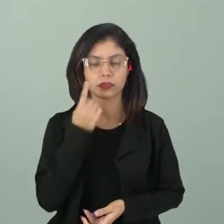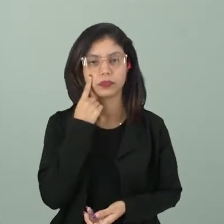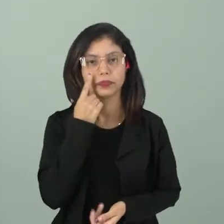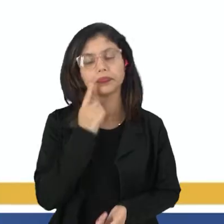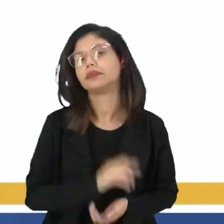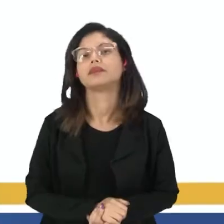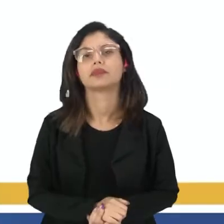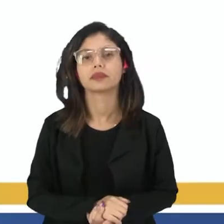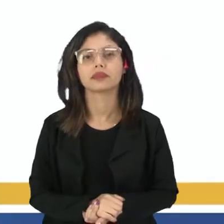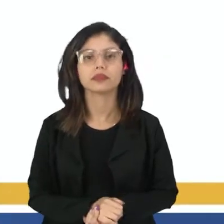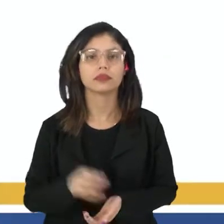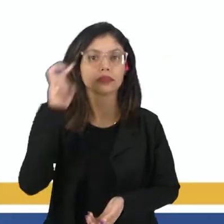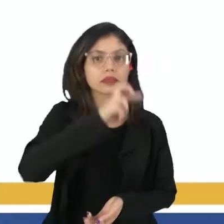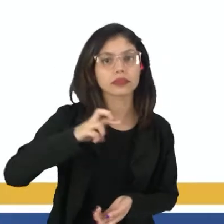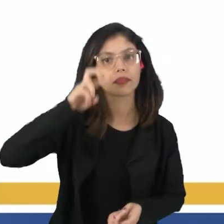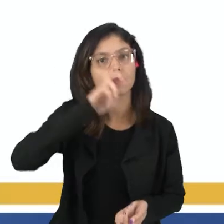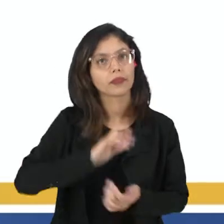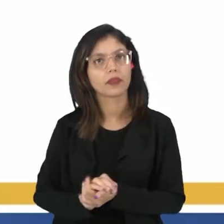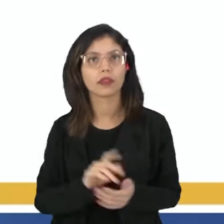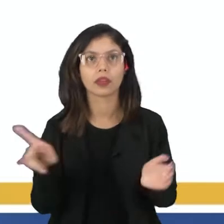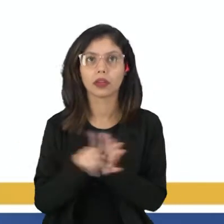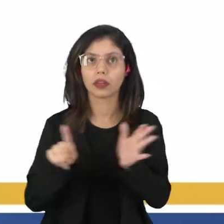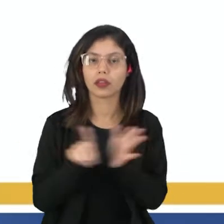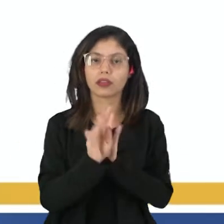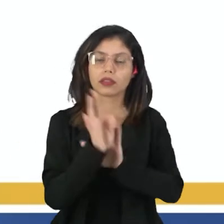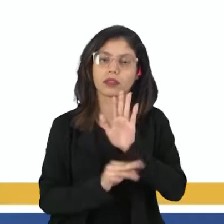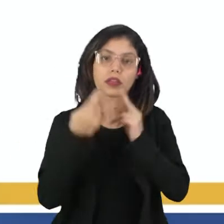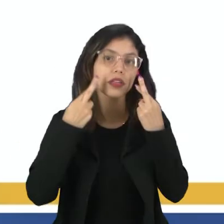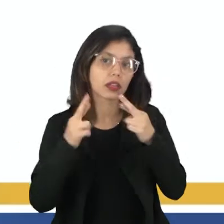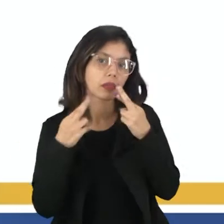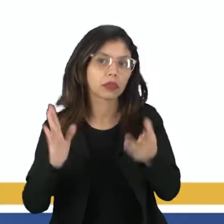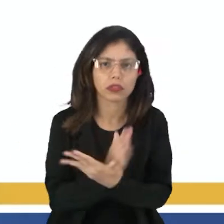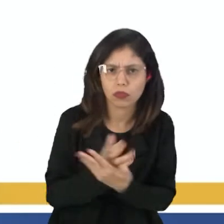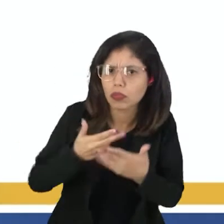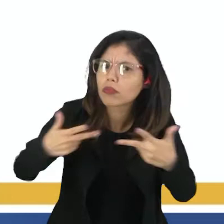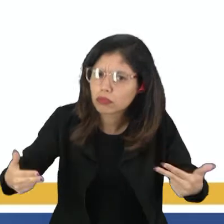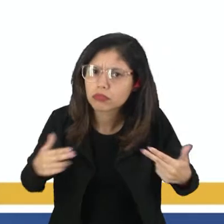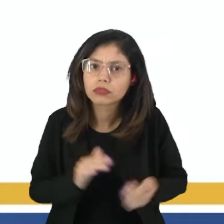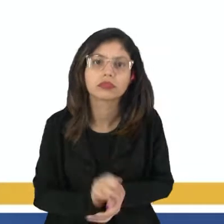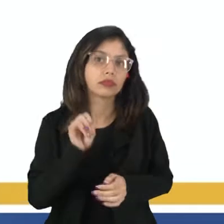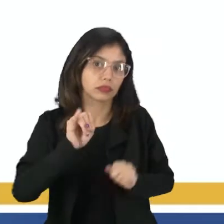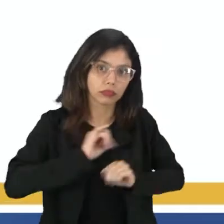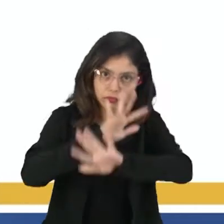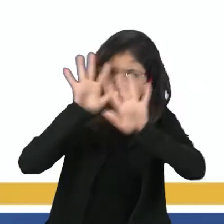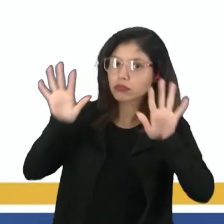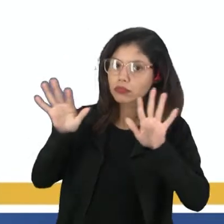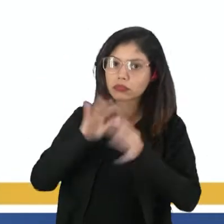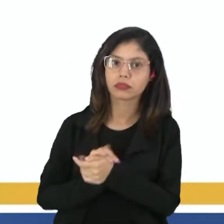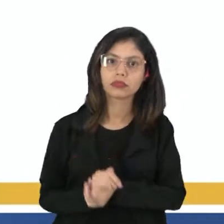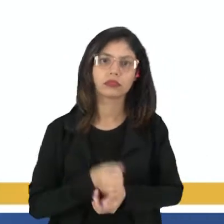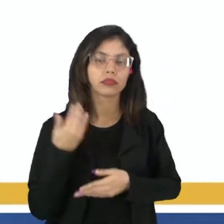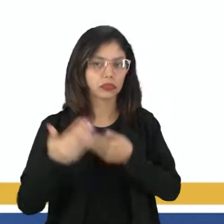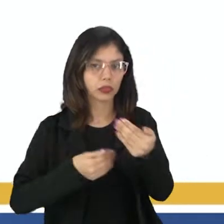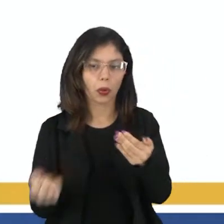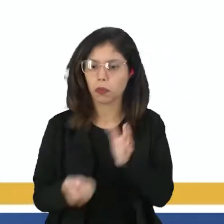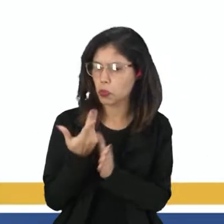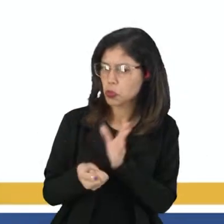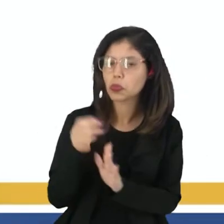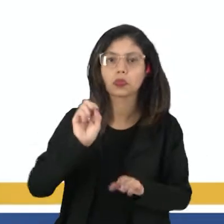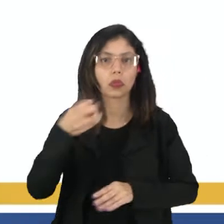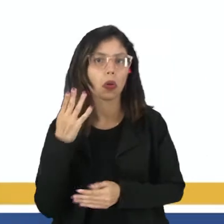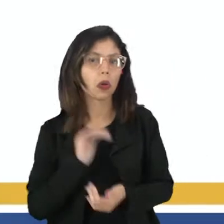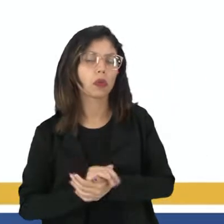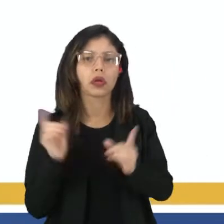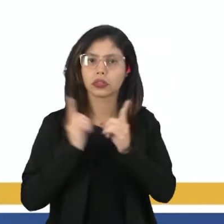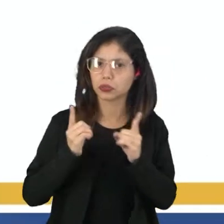esse texto. A gente observa que a função do texto é reclamar de alguma coisa. Isso fica claro, seja um produto, seja um